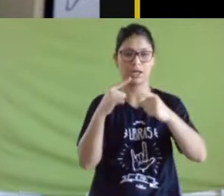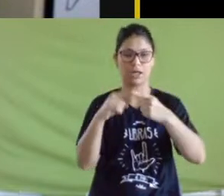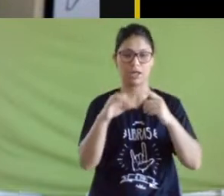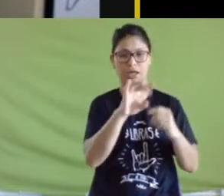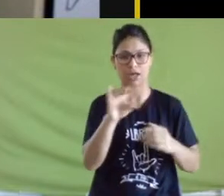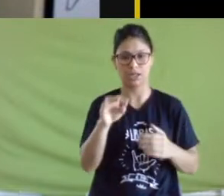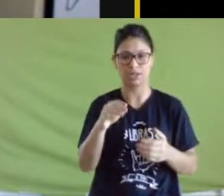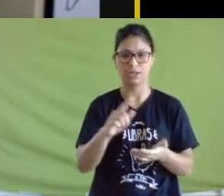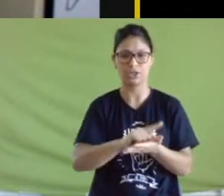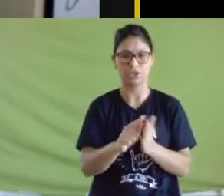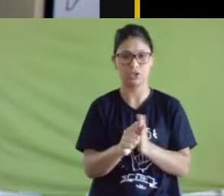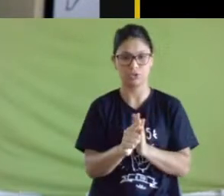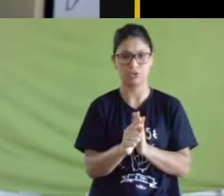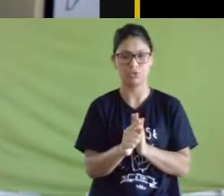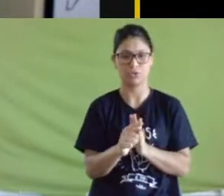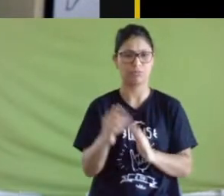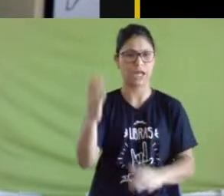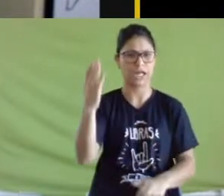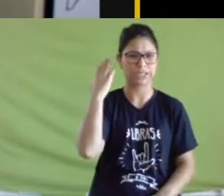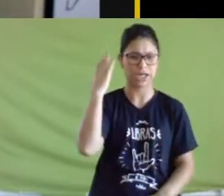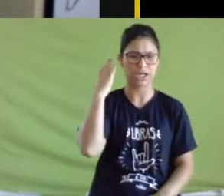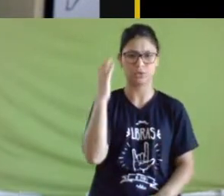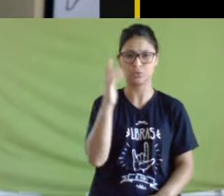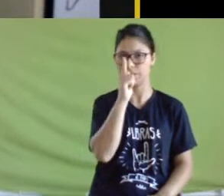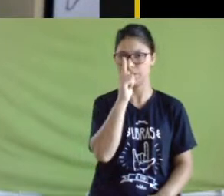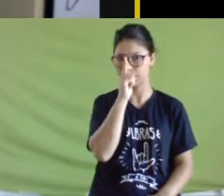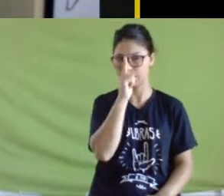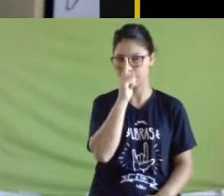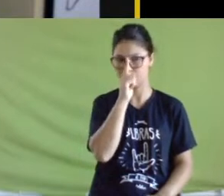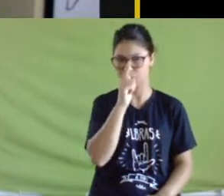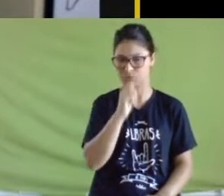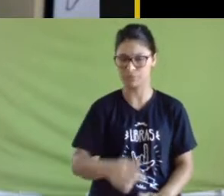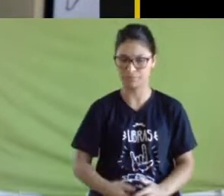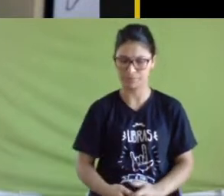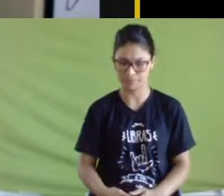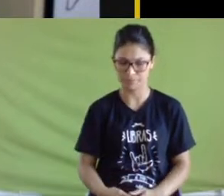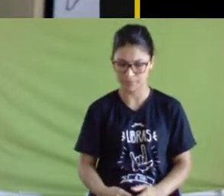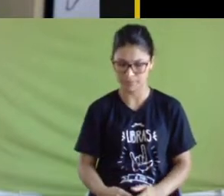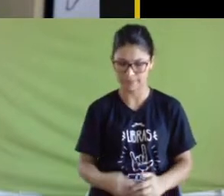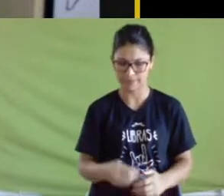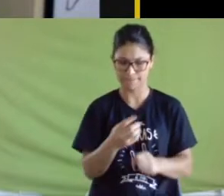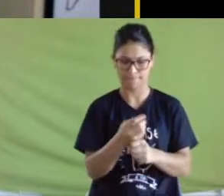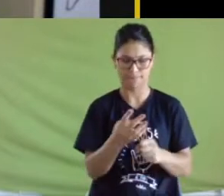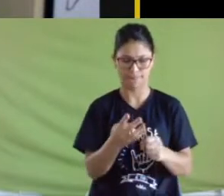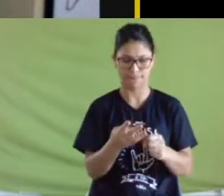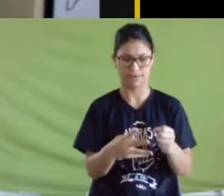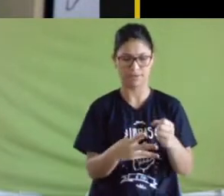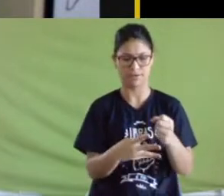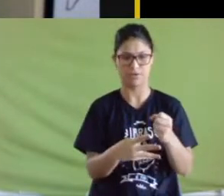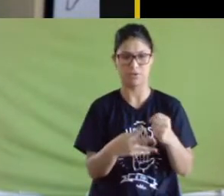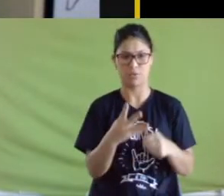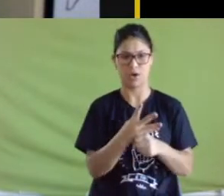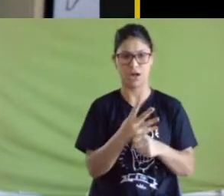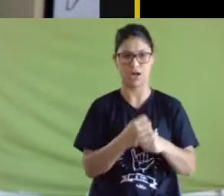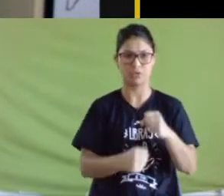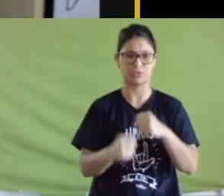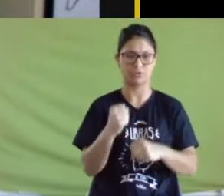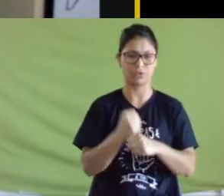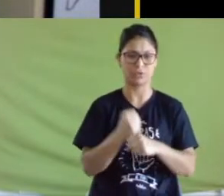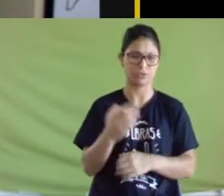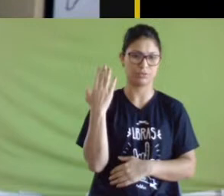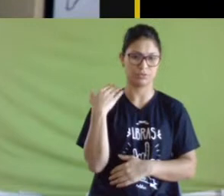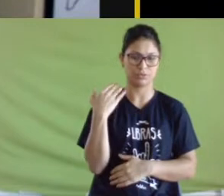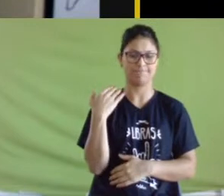dura desde os gregos, lá 4 a.C., até